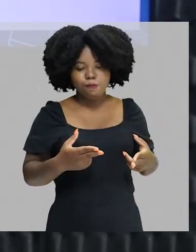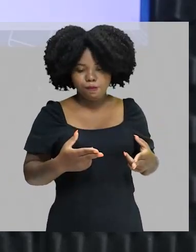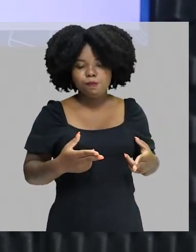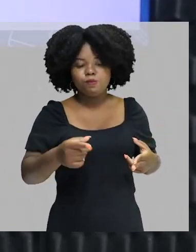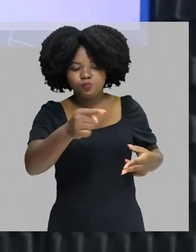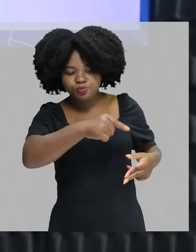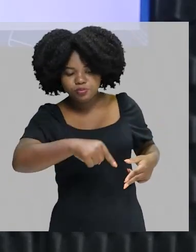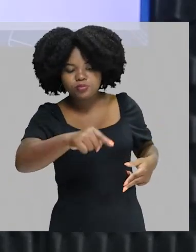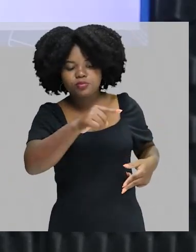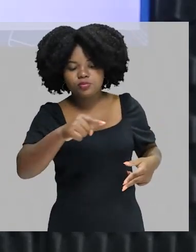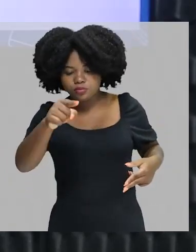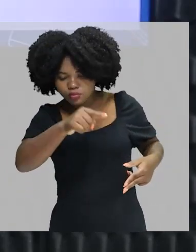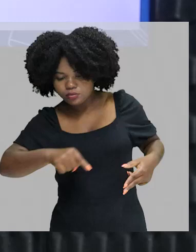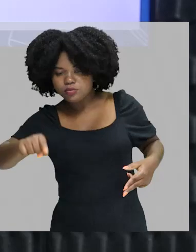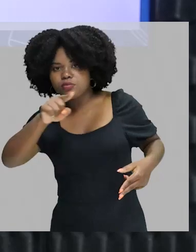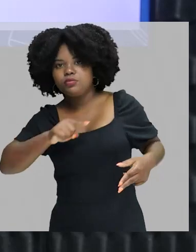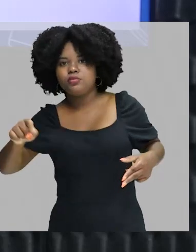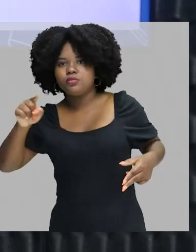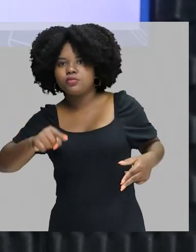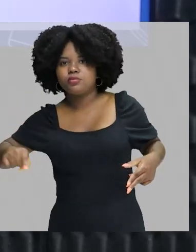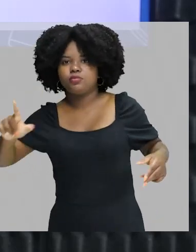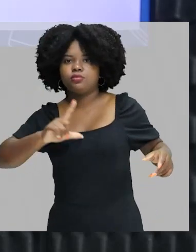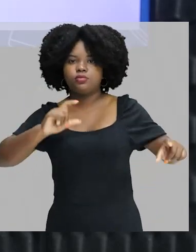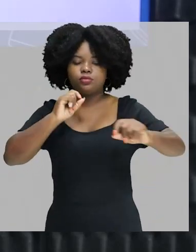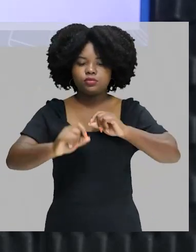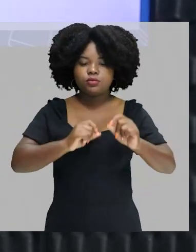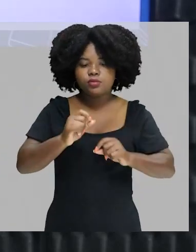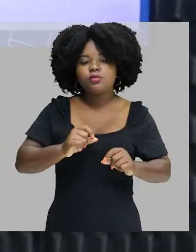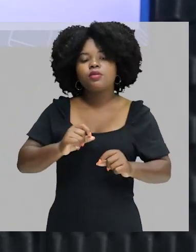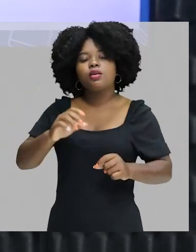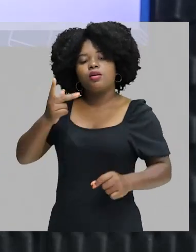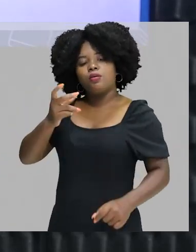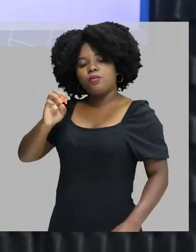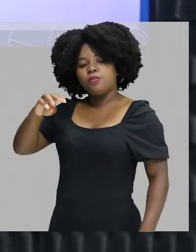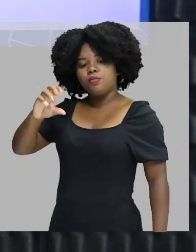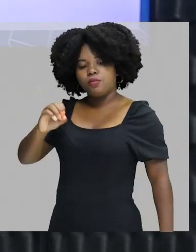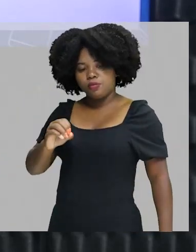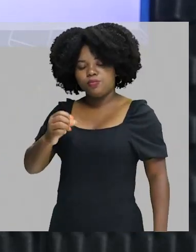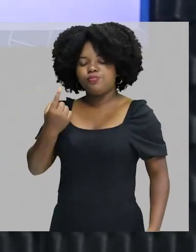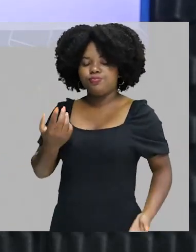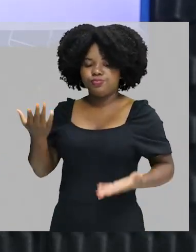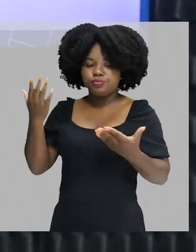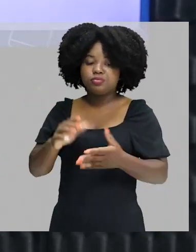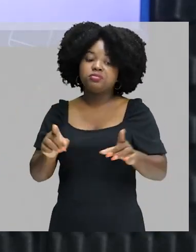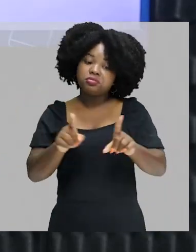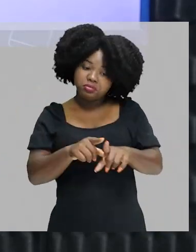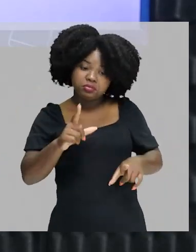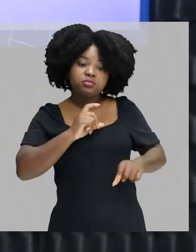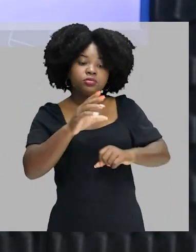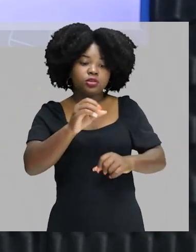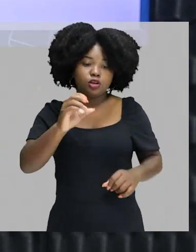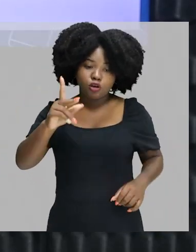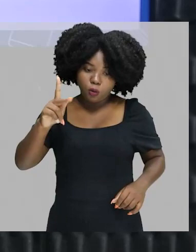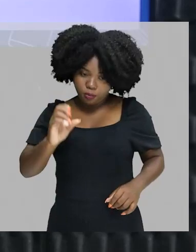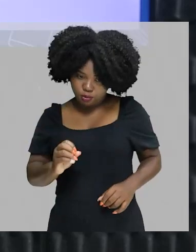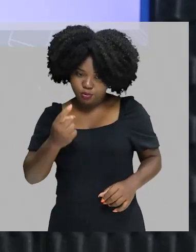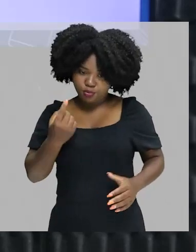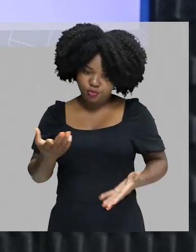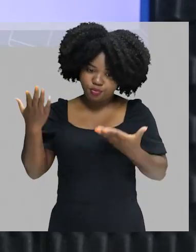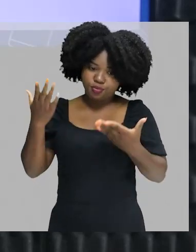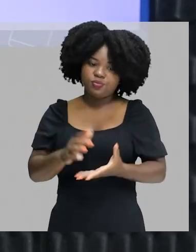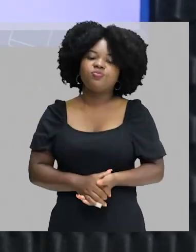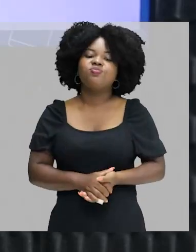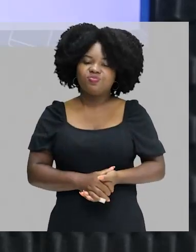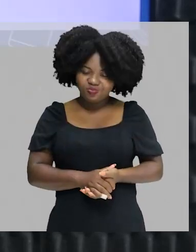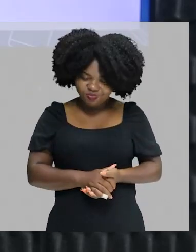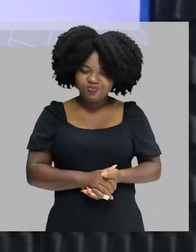mesmo monômero, nós vamos ter o homopolímero. Também nós vamos ter o